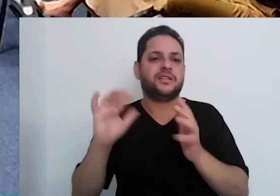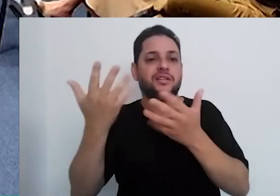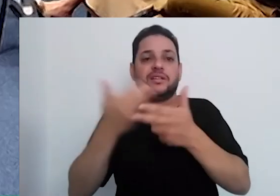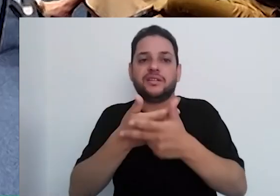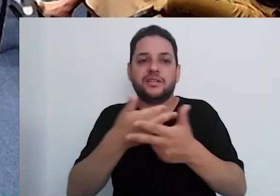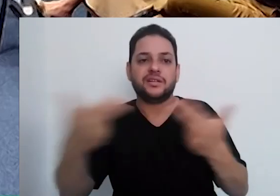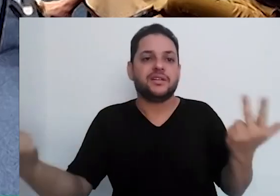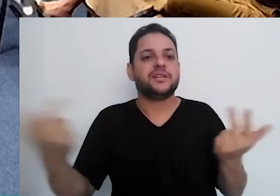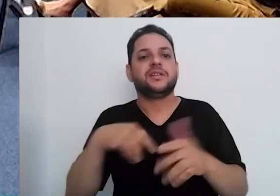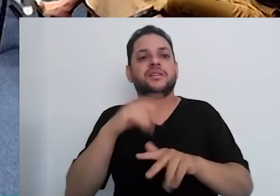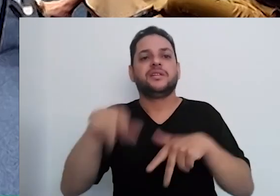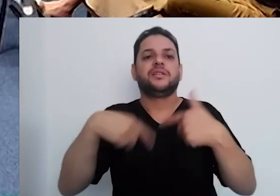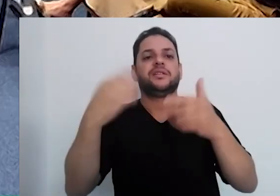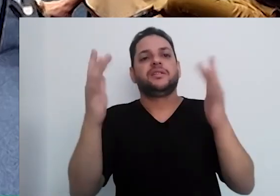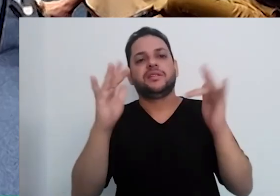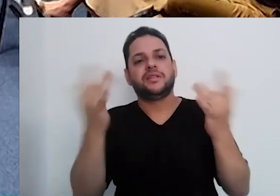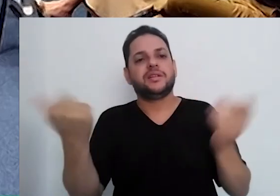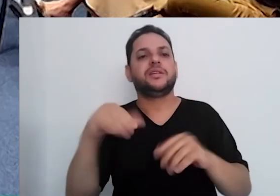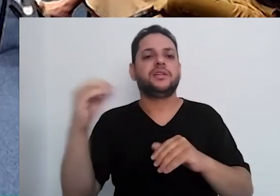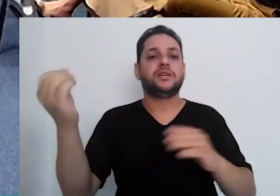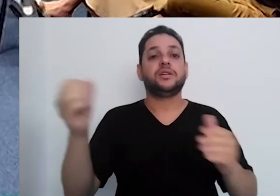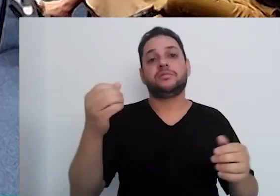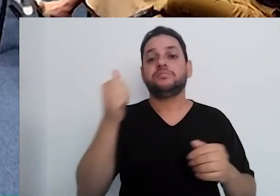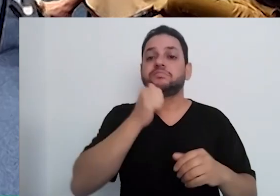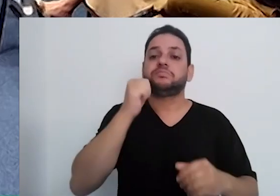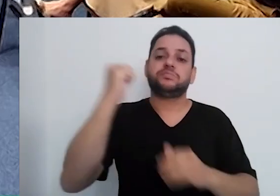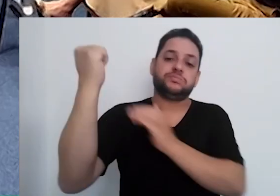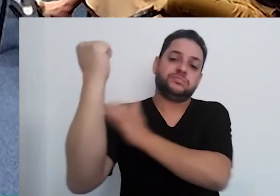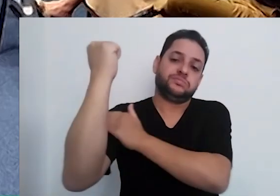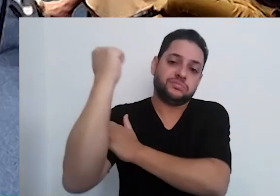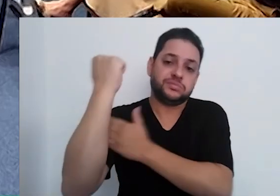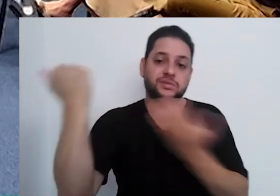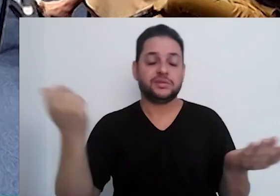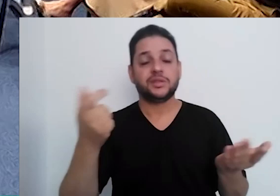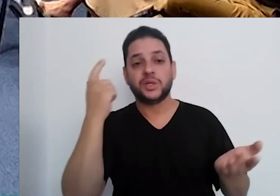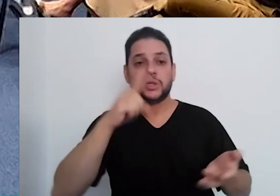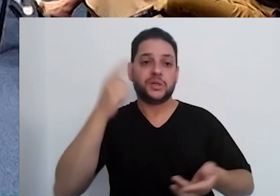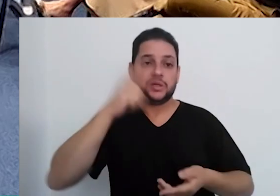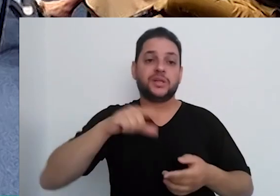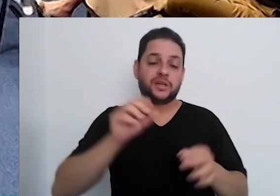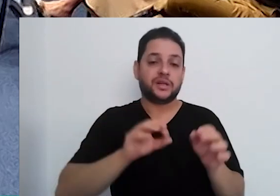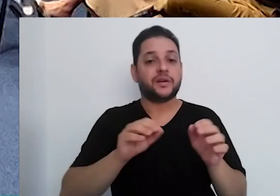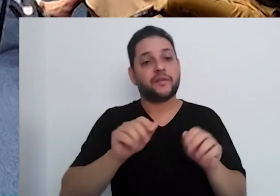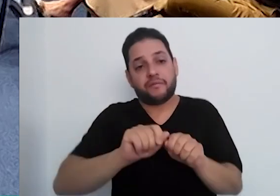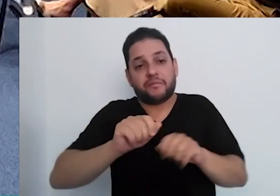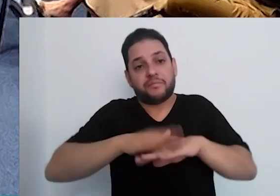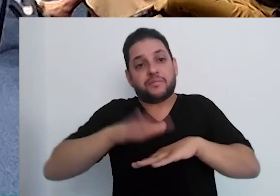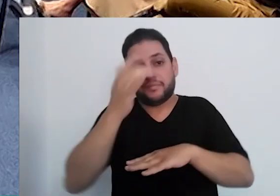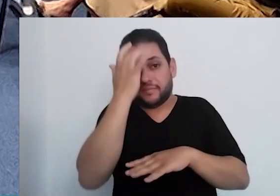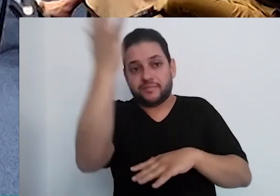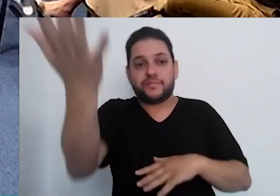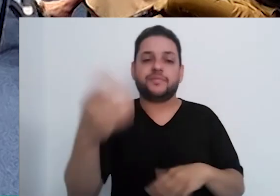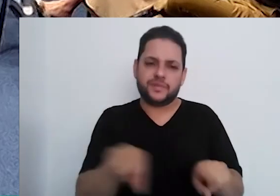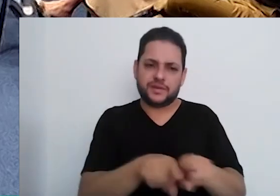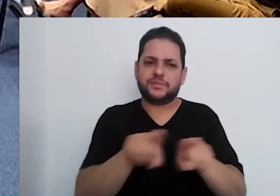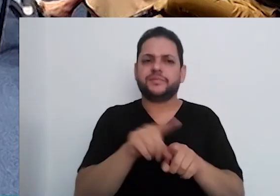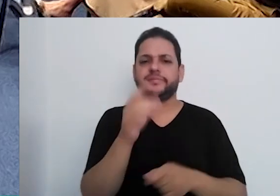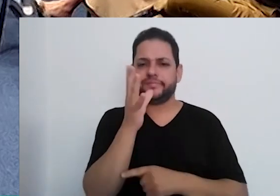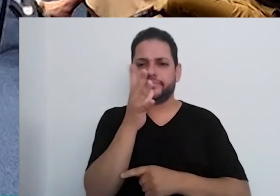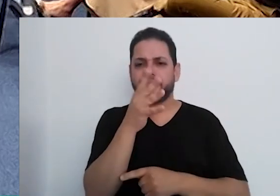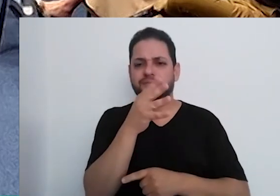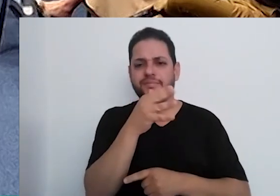aparece o Docas feministas e tal então É mais fácil você conseguir fazer Apesar de que também demorou para caramba a gente teve que ter